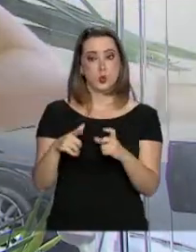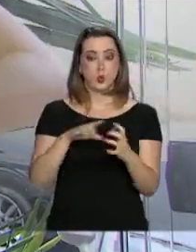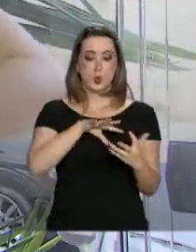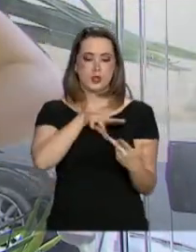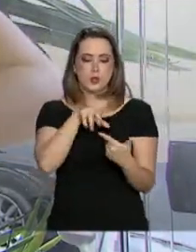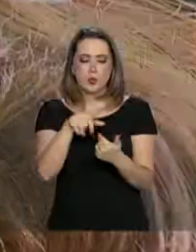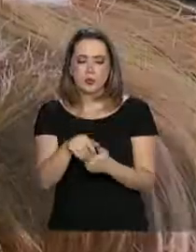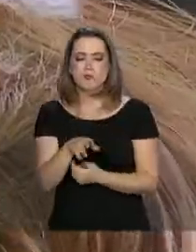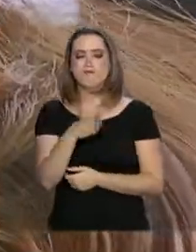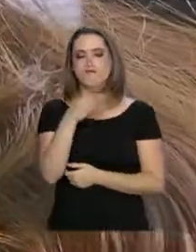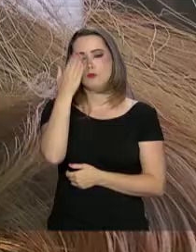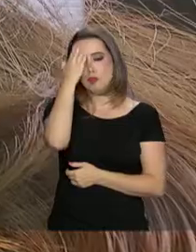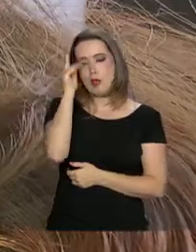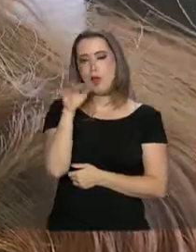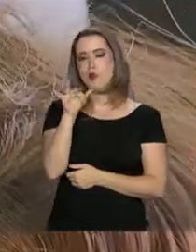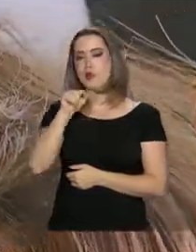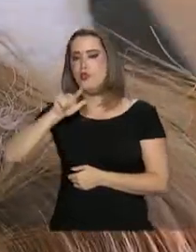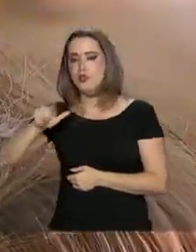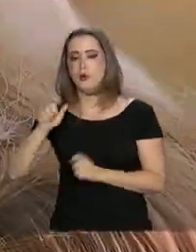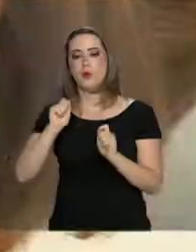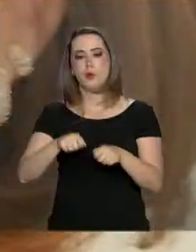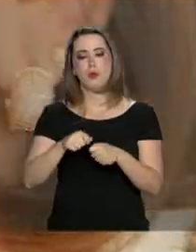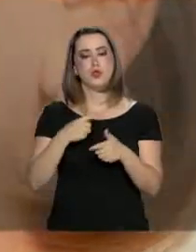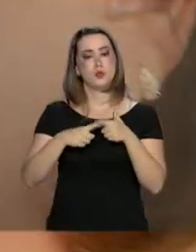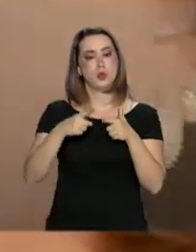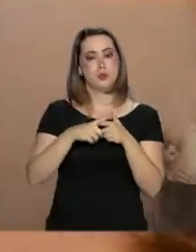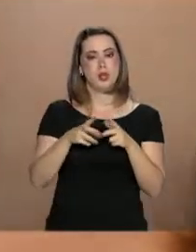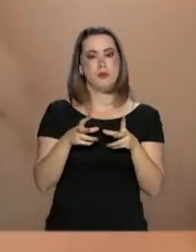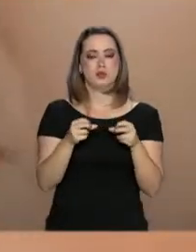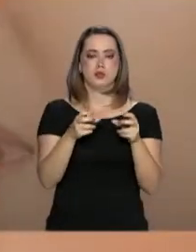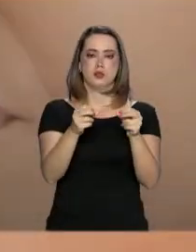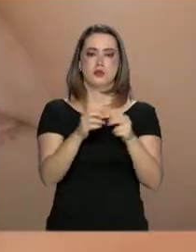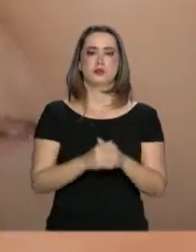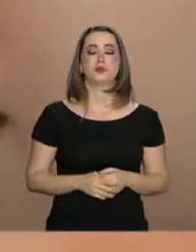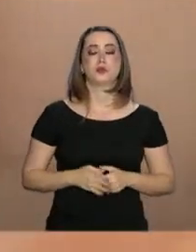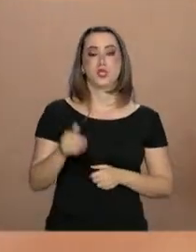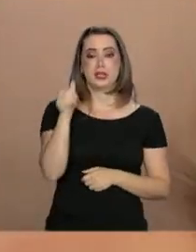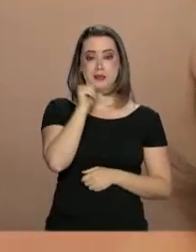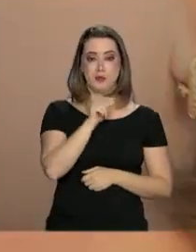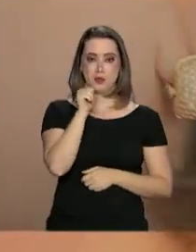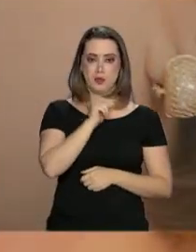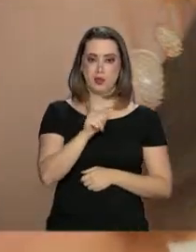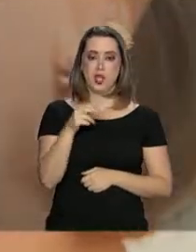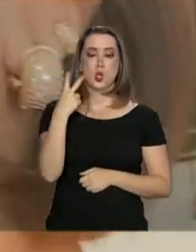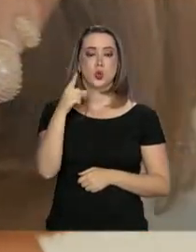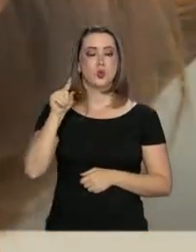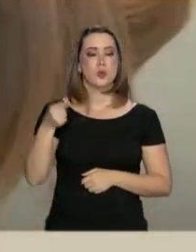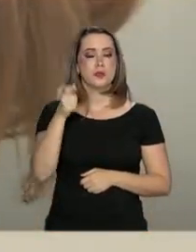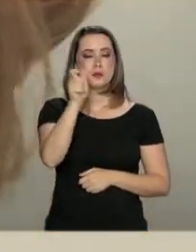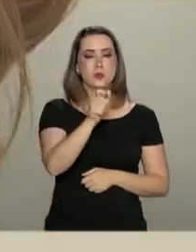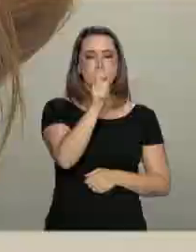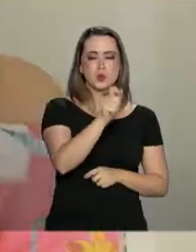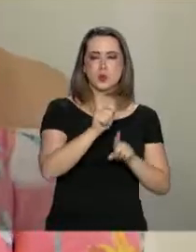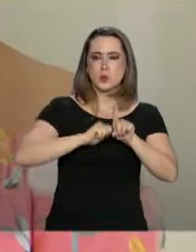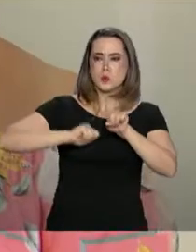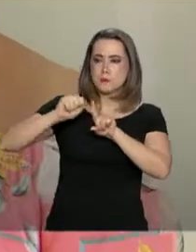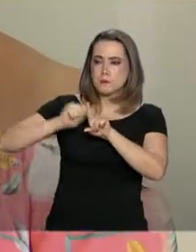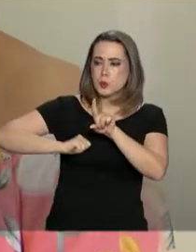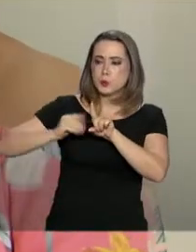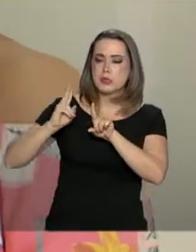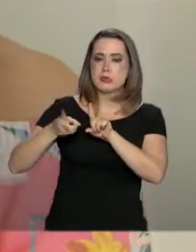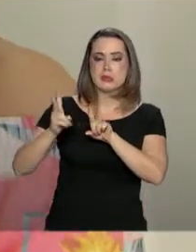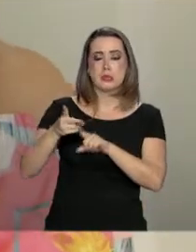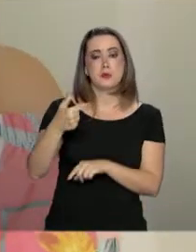reconhecem o formol como cancerígeno essa empresária que atende cerca de duas mil clientes por mês sendo que